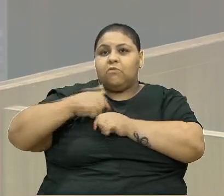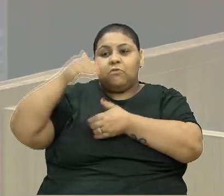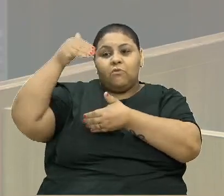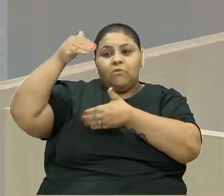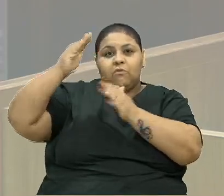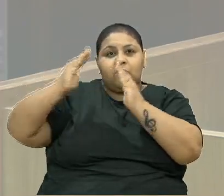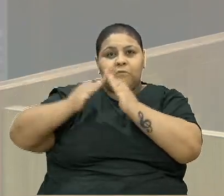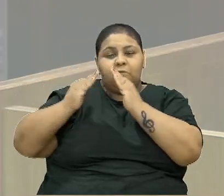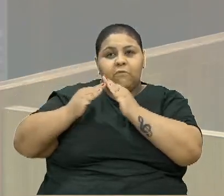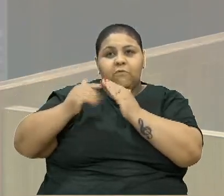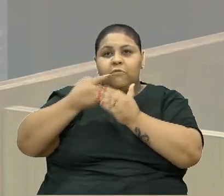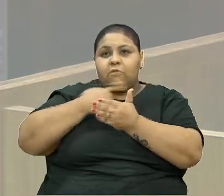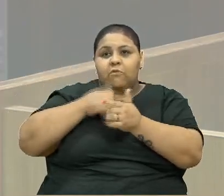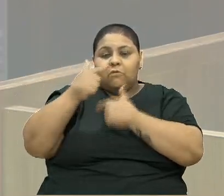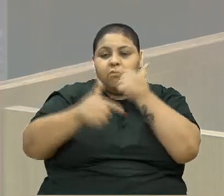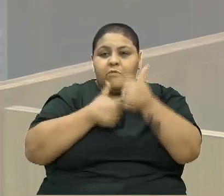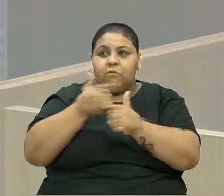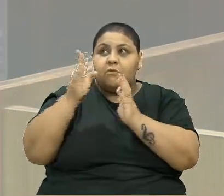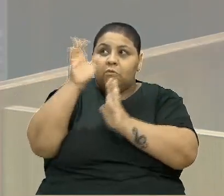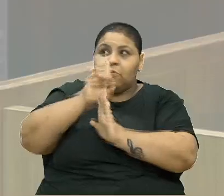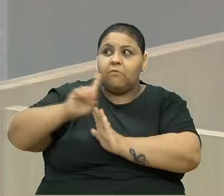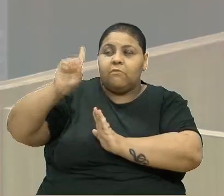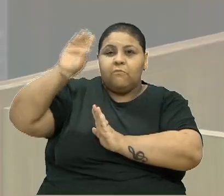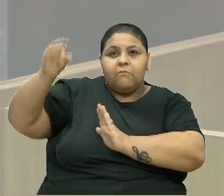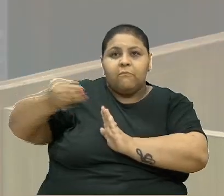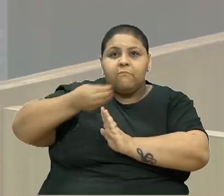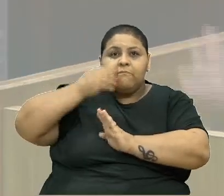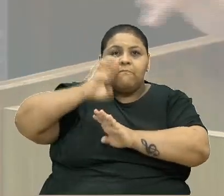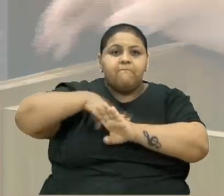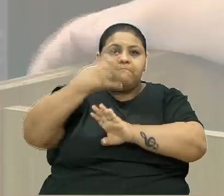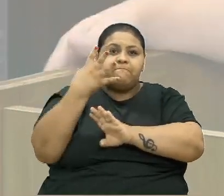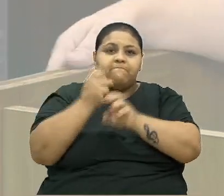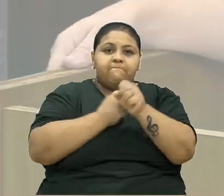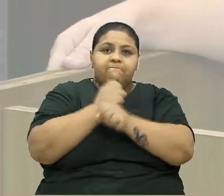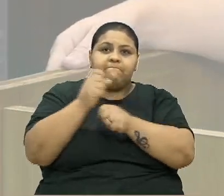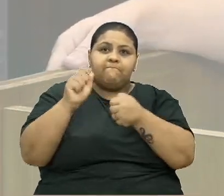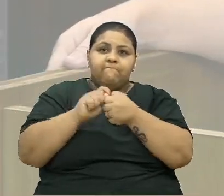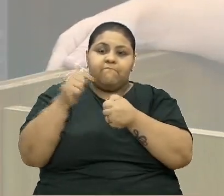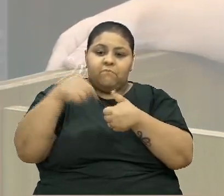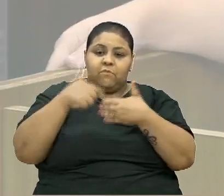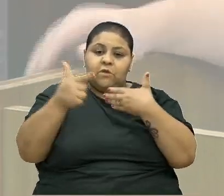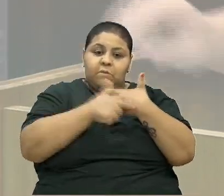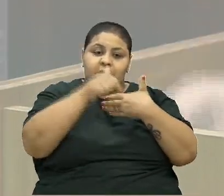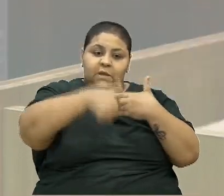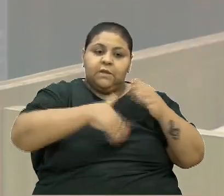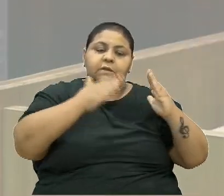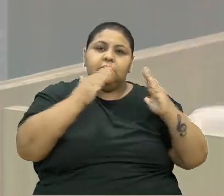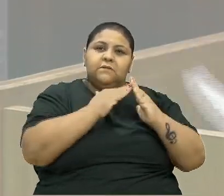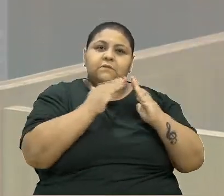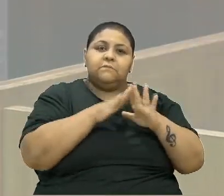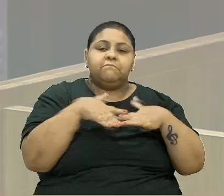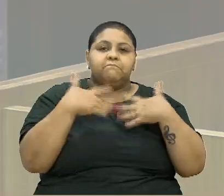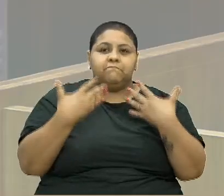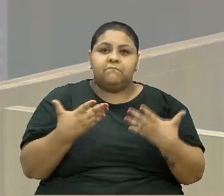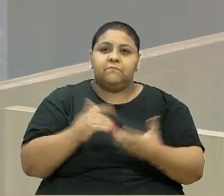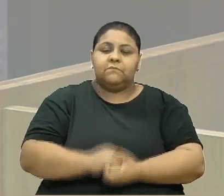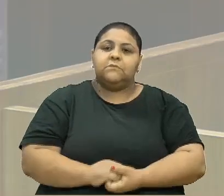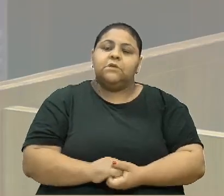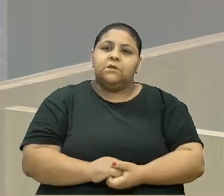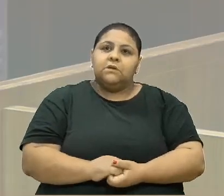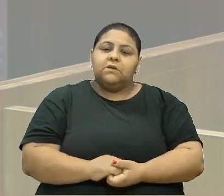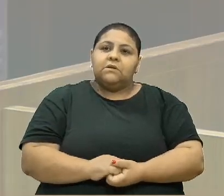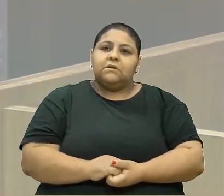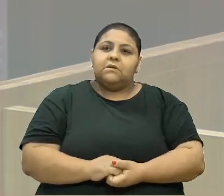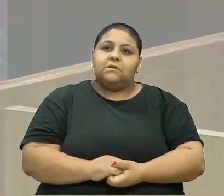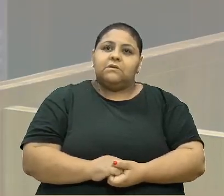vir trabalhar, graças a Deus me oportunizaram mais 4 anos para mim vir fazer o meu papel aqui na Câmara. E aí, eu gostaria de dizer